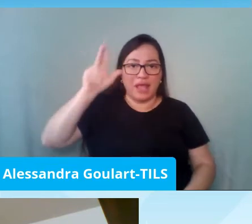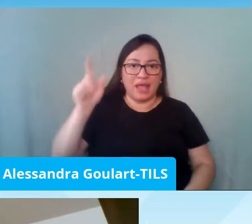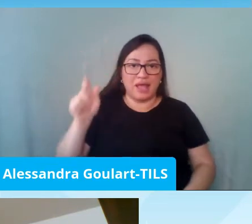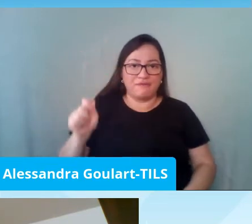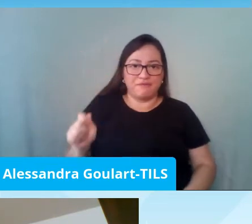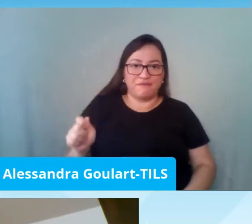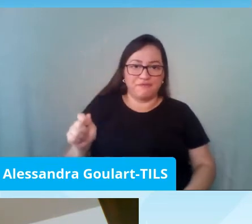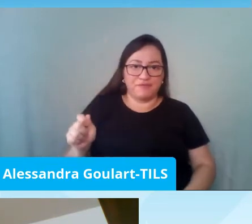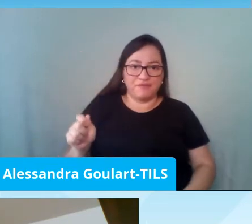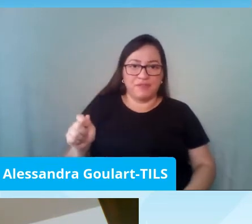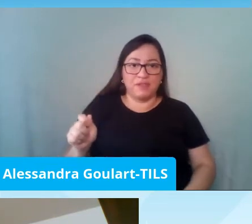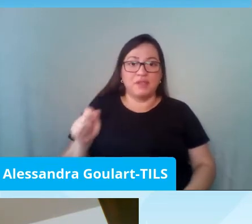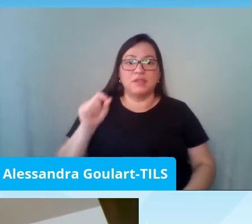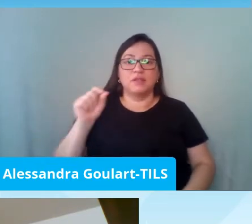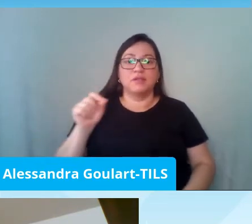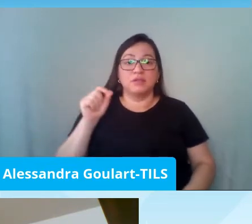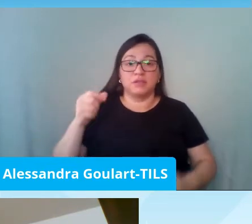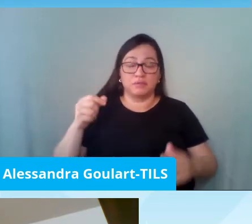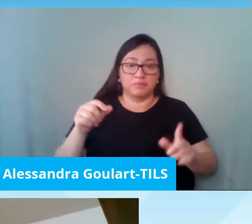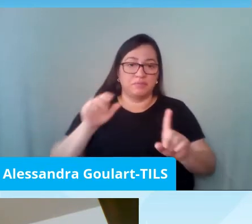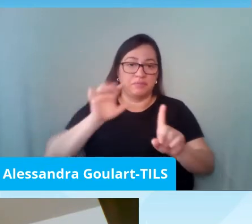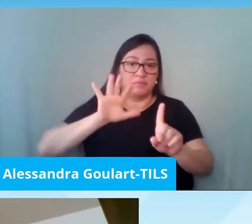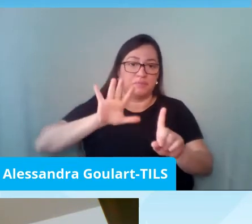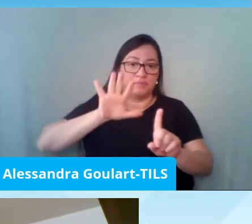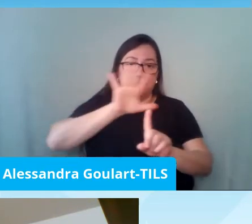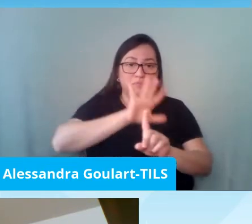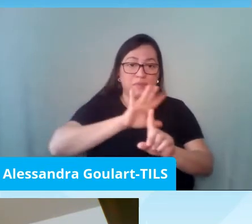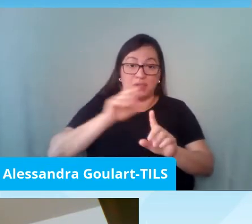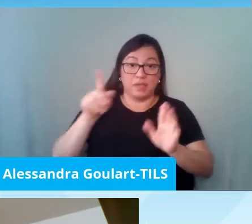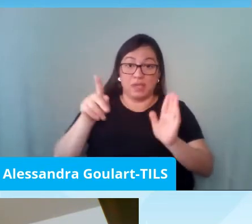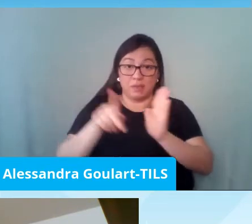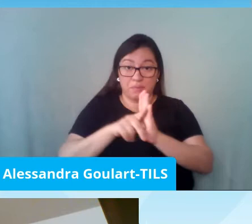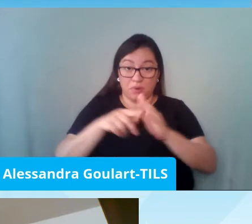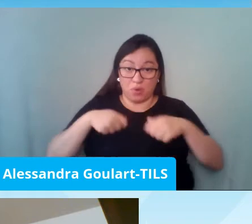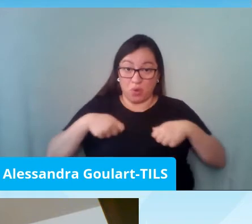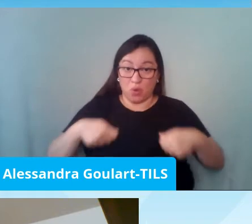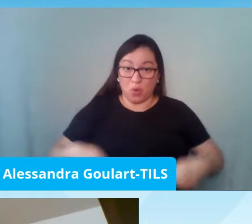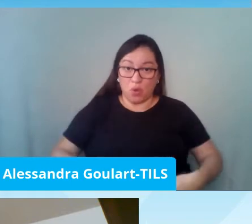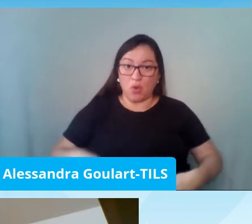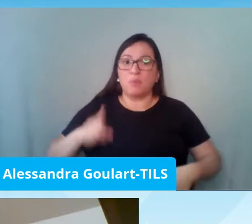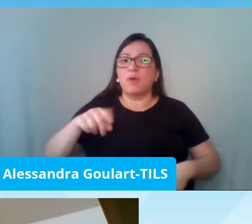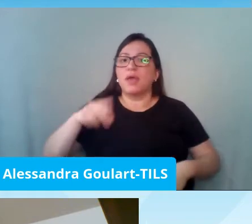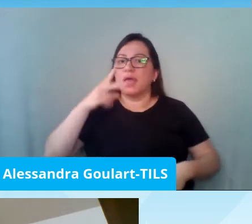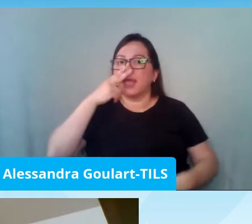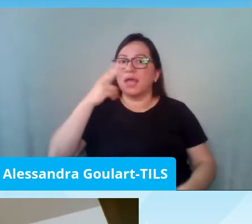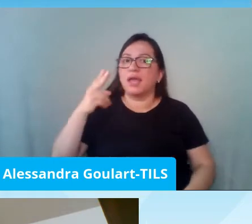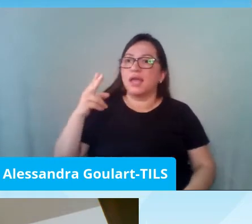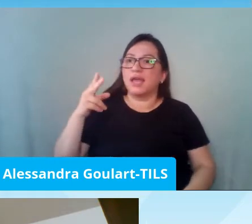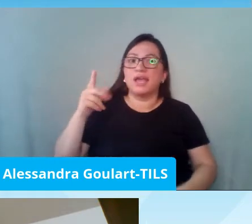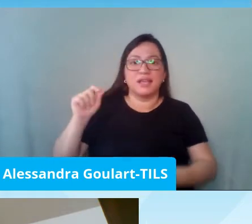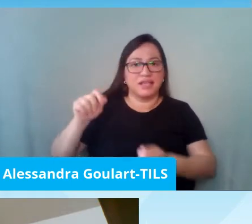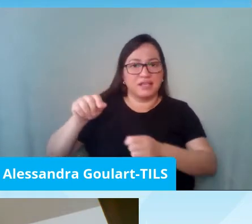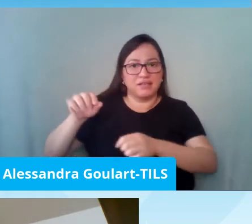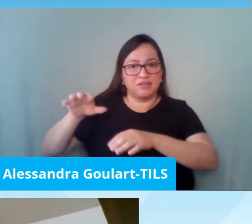de duas mulheres negras empreendedoras. Então, da mesma como a Gabi falou, né, no Novembro Negro é bem importante a gente